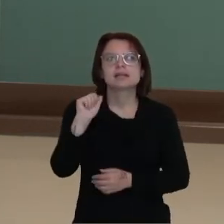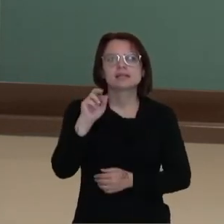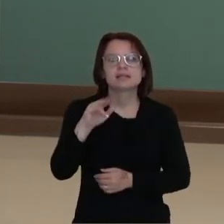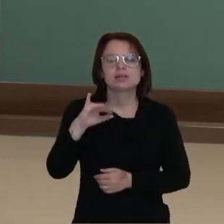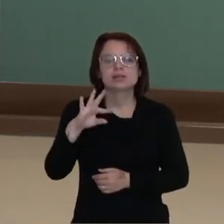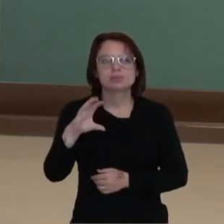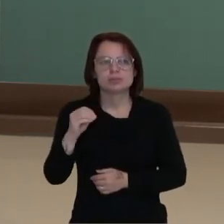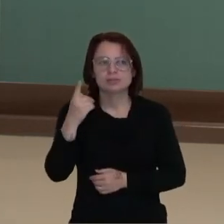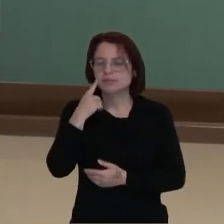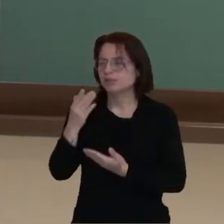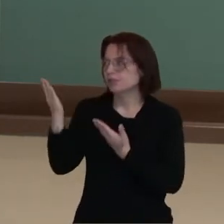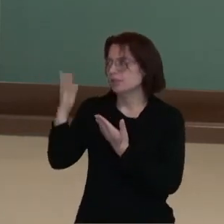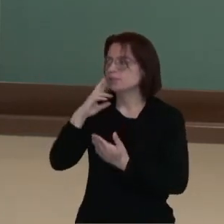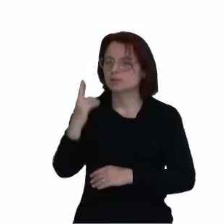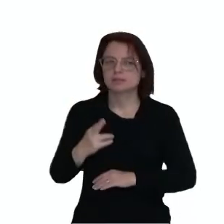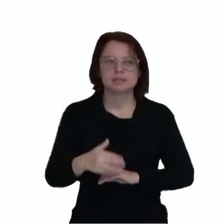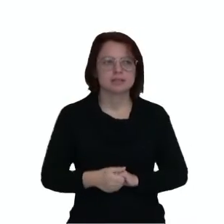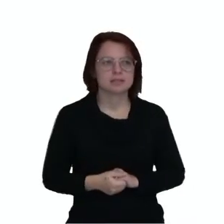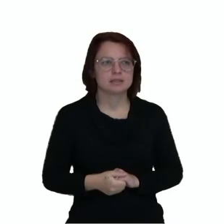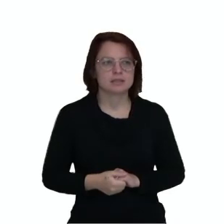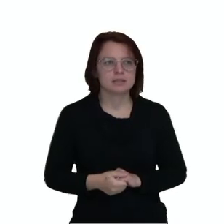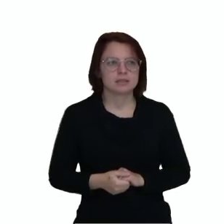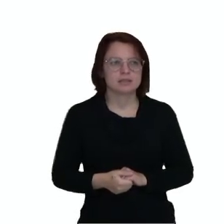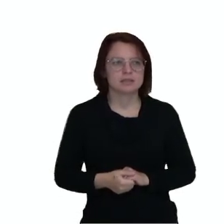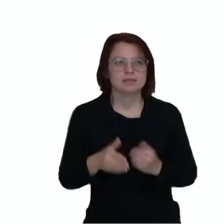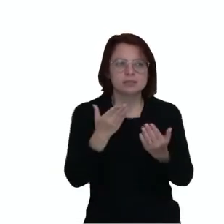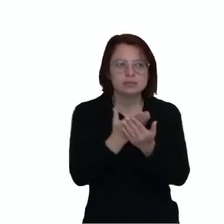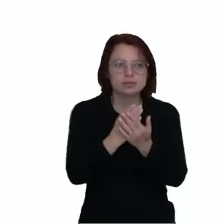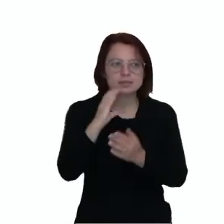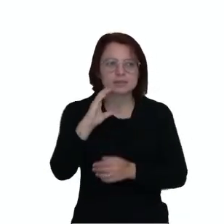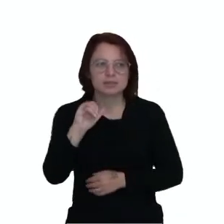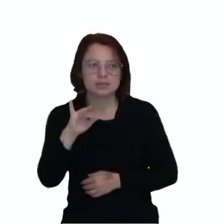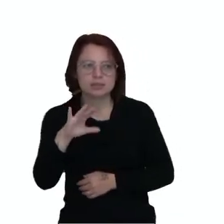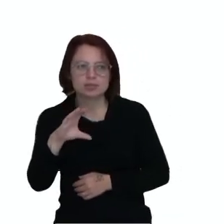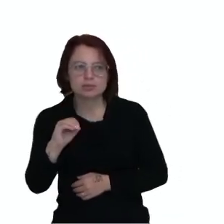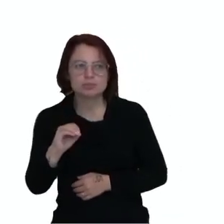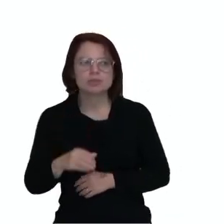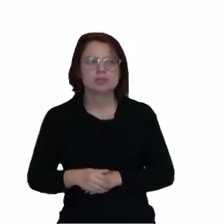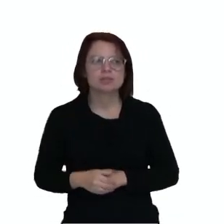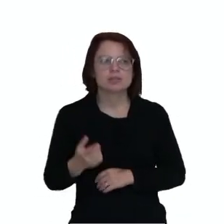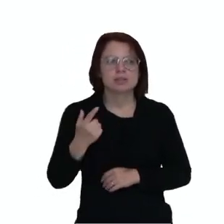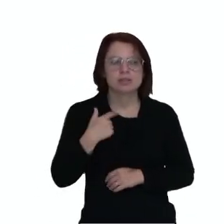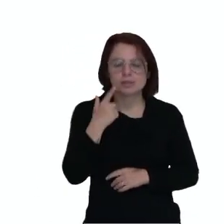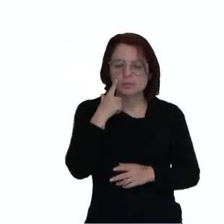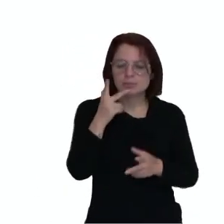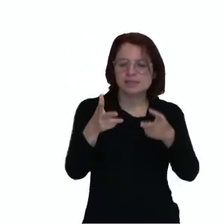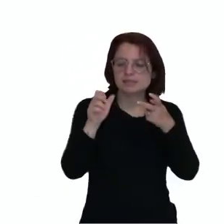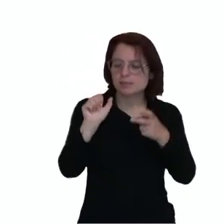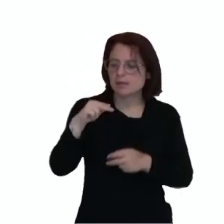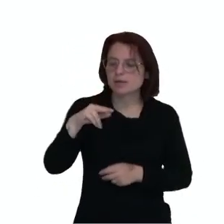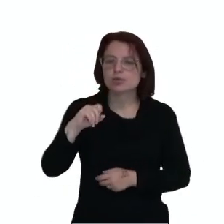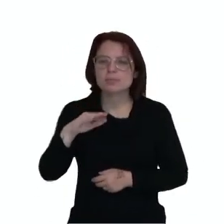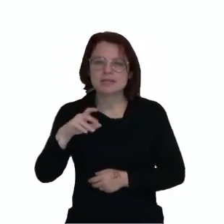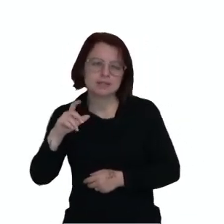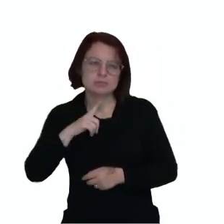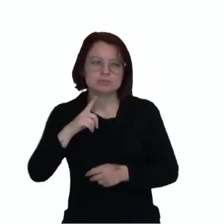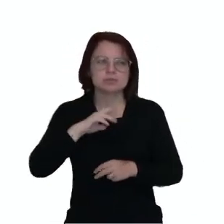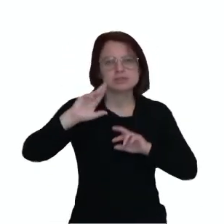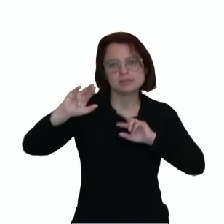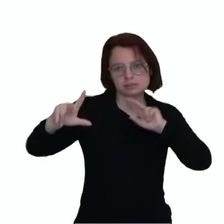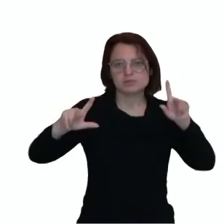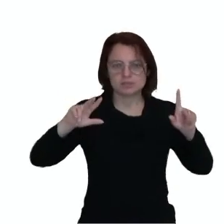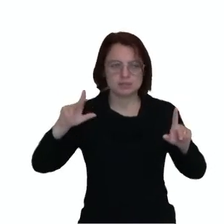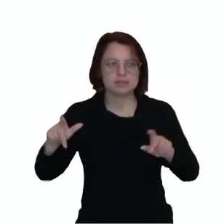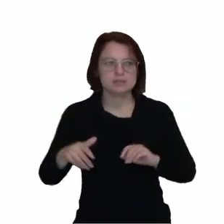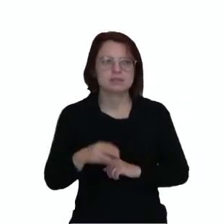para a resposta. Olha, através do estudo do cariótipo é possível detectar a normalidade ou anormalidade,